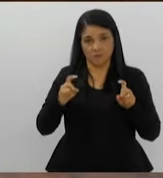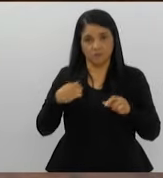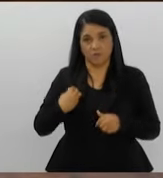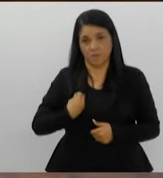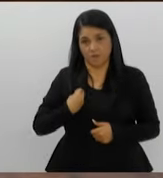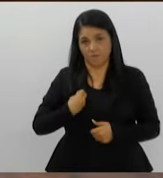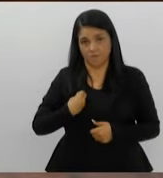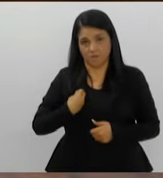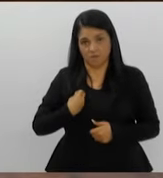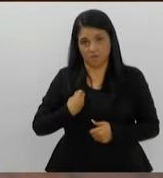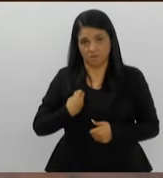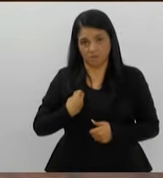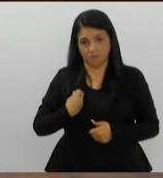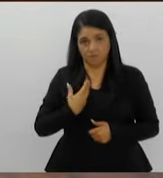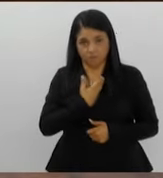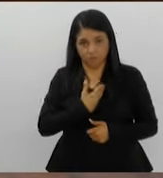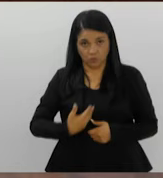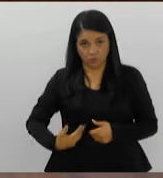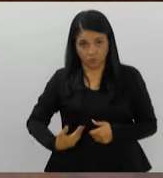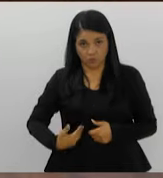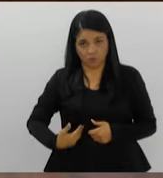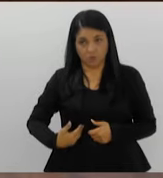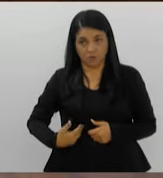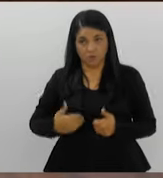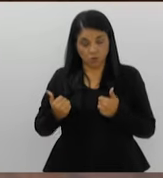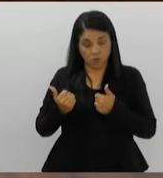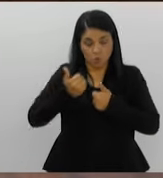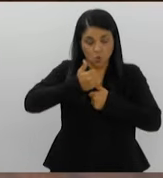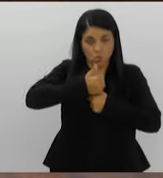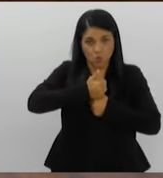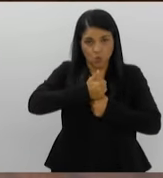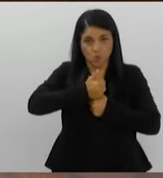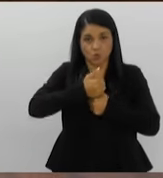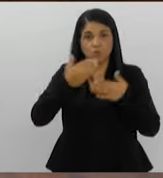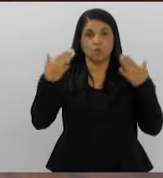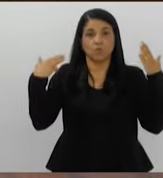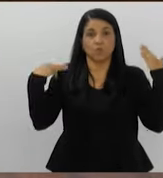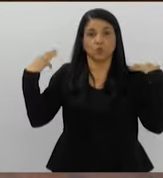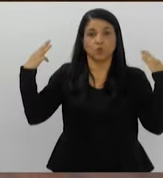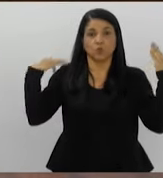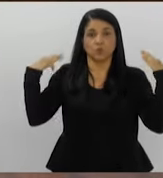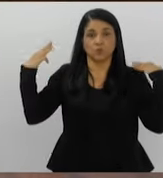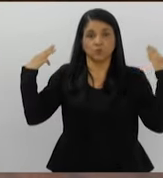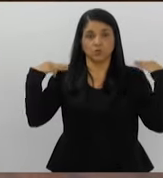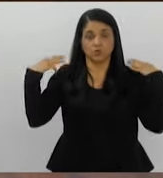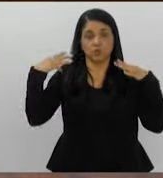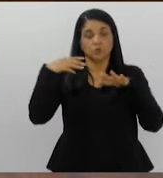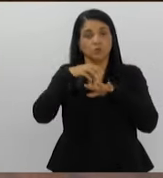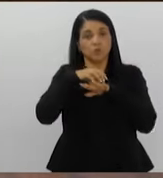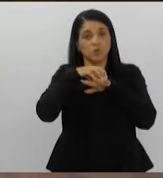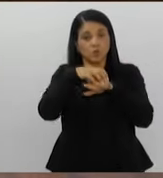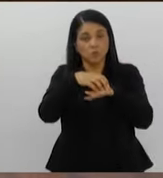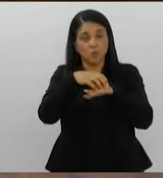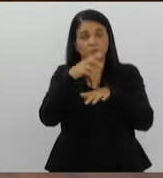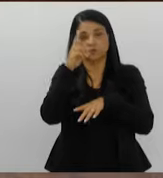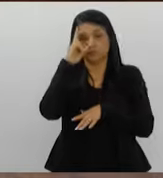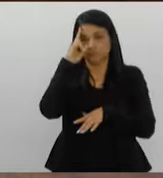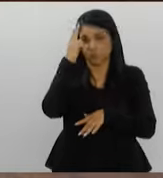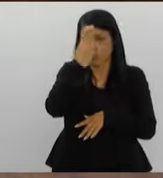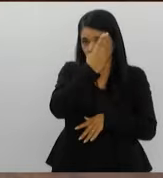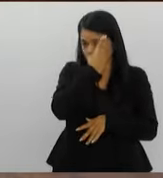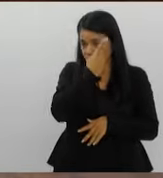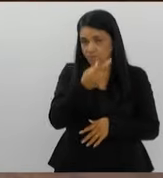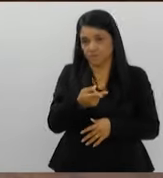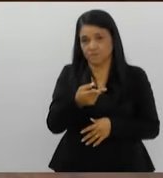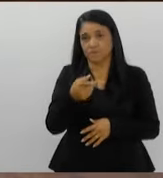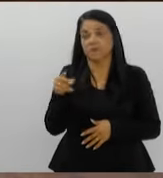vida pública, e me colocando no lugar de um motorista do transporte alternativo. Marcelo